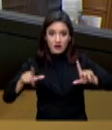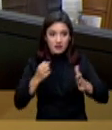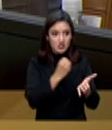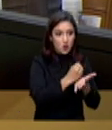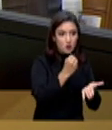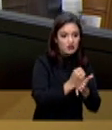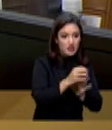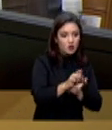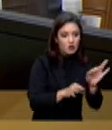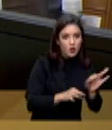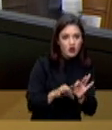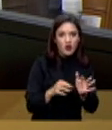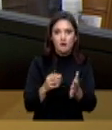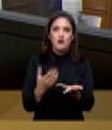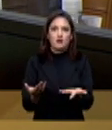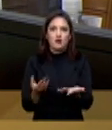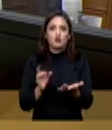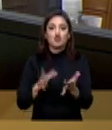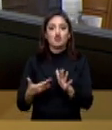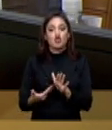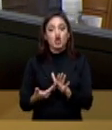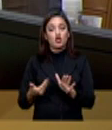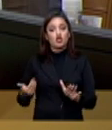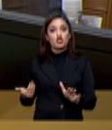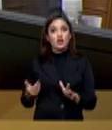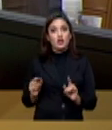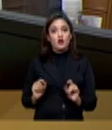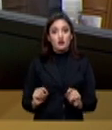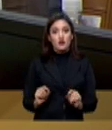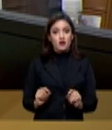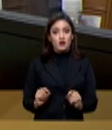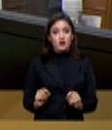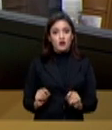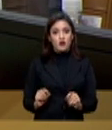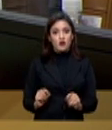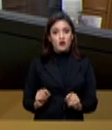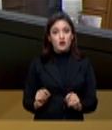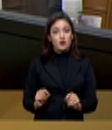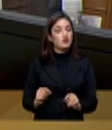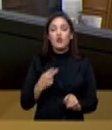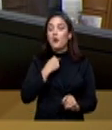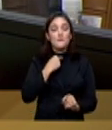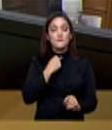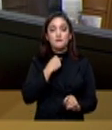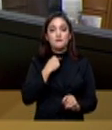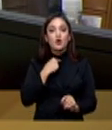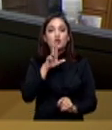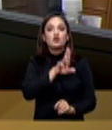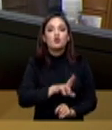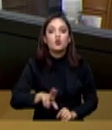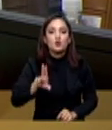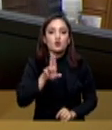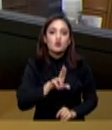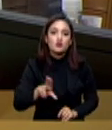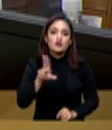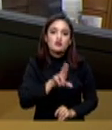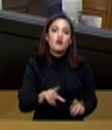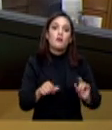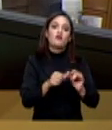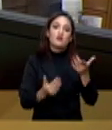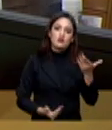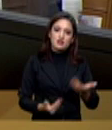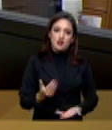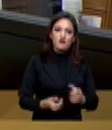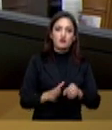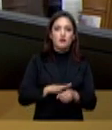programas apenas Exclui isso faz expressa uma utilização para delegação do serviço